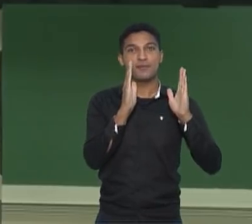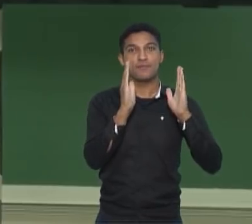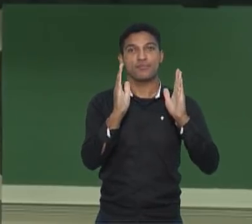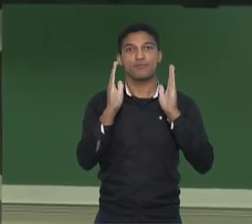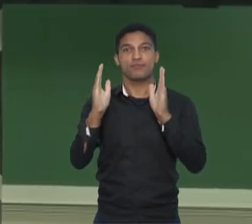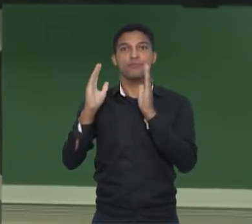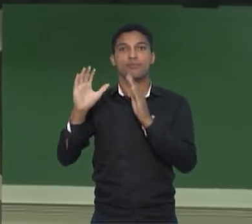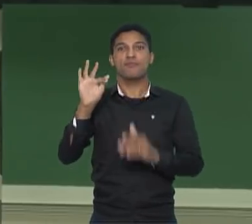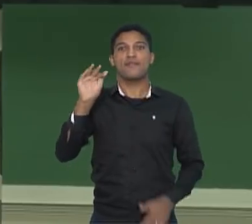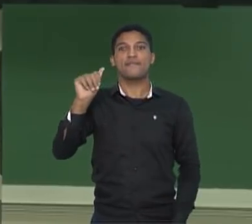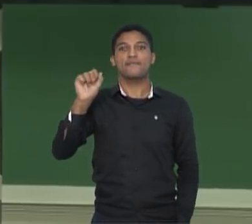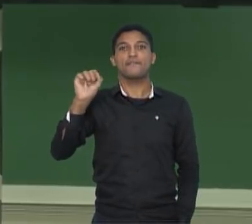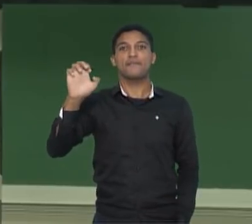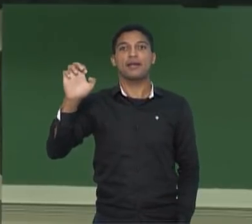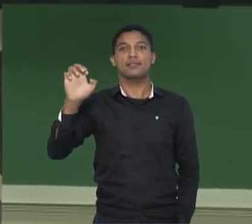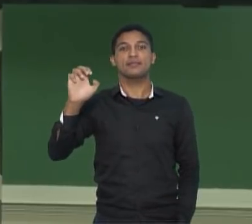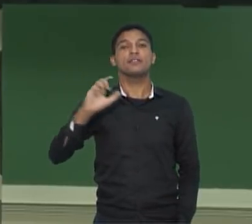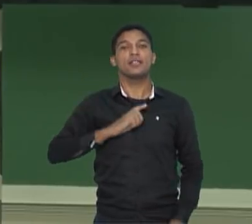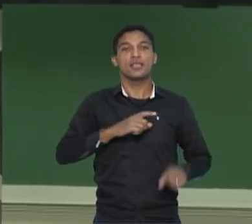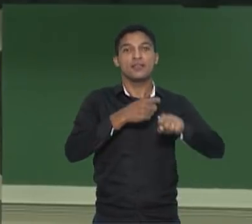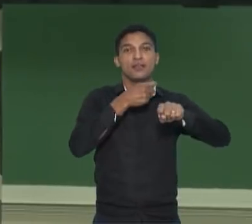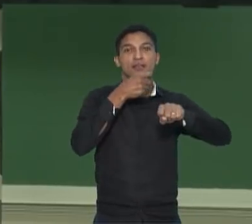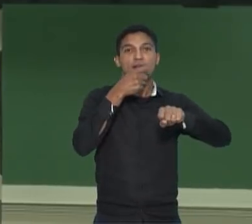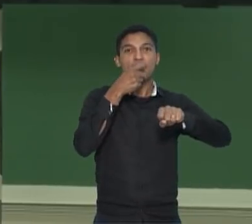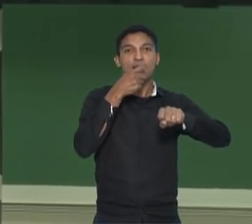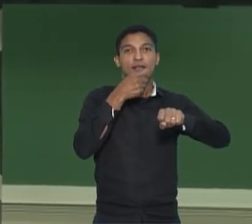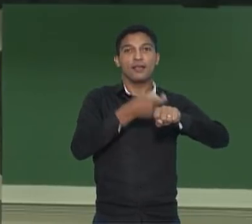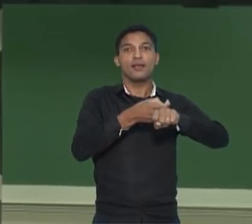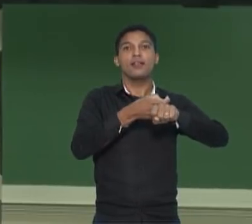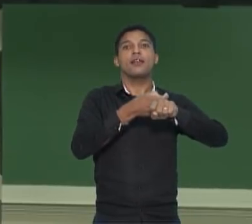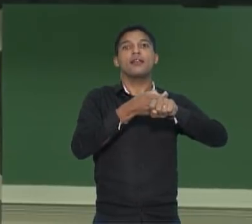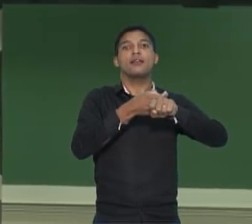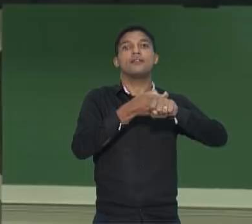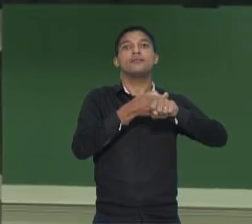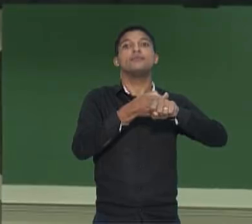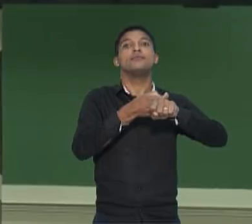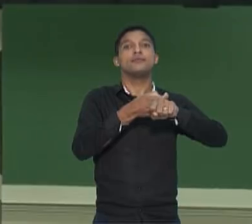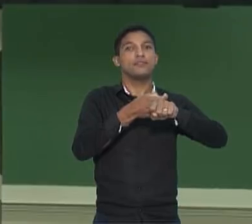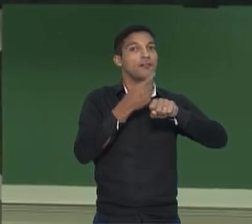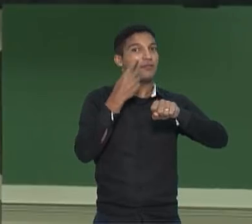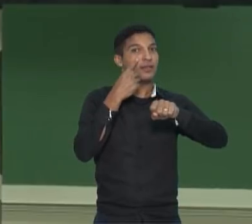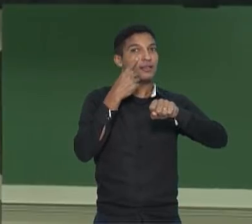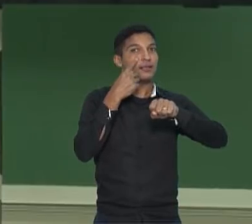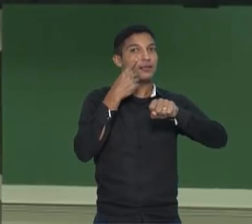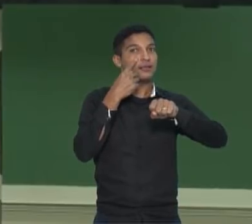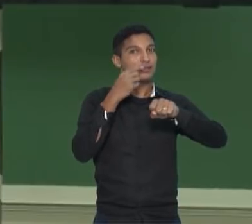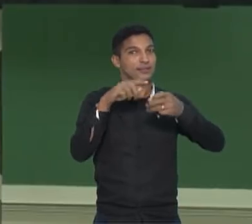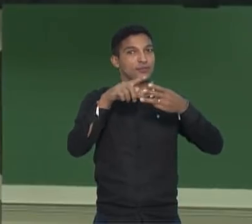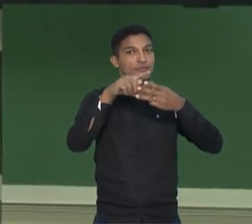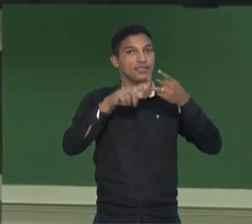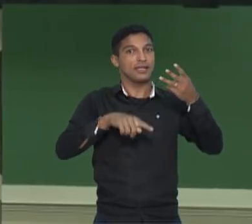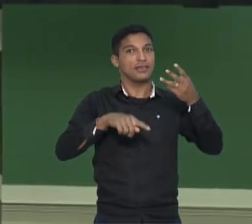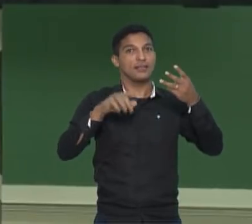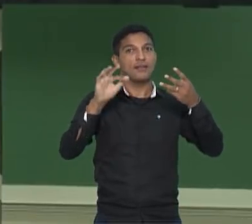estados físicos. Precisamos entender quais são estes estados físicos. São 3.